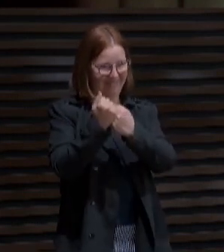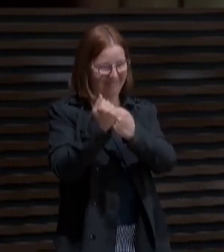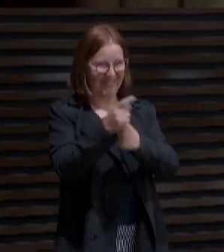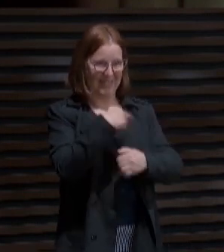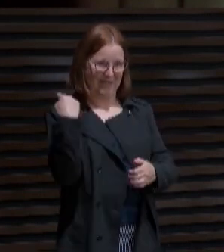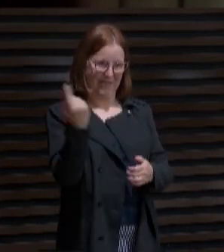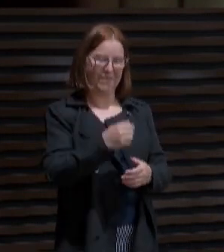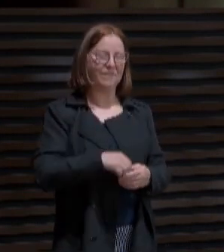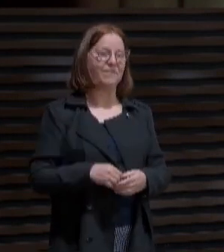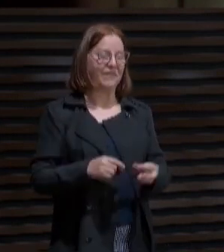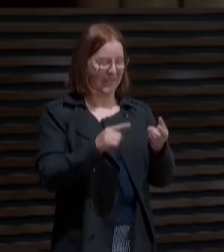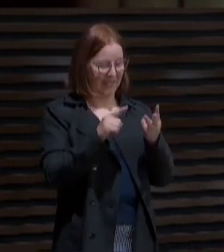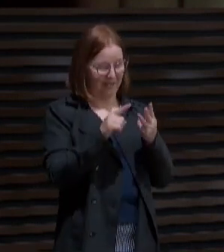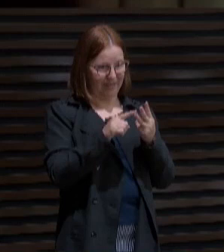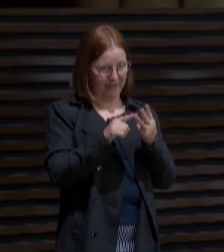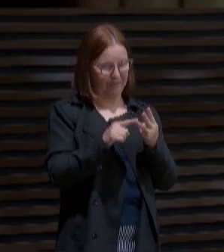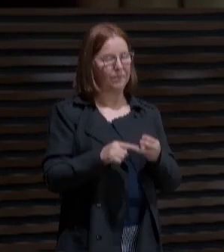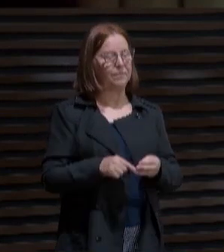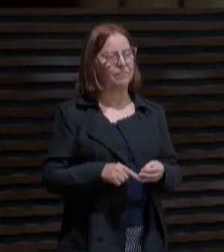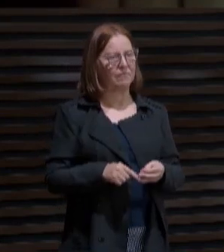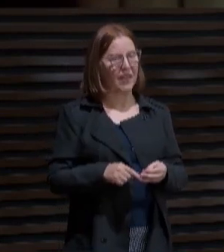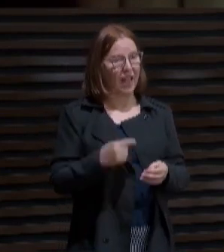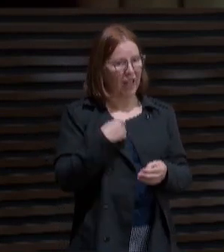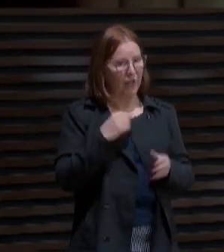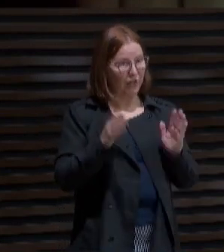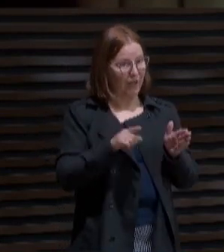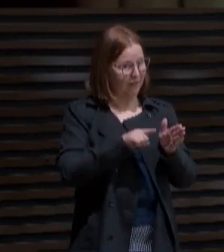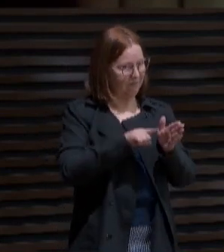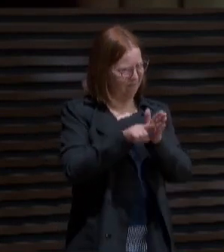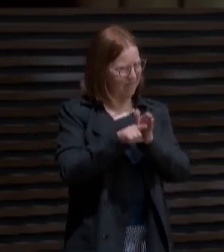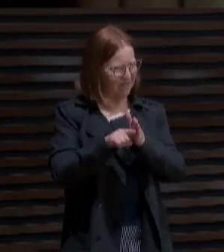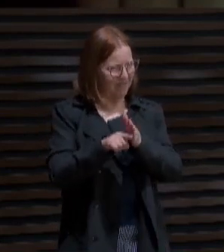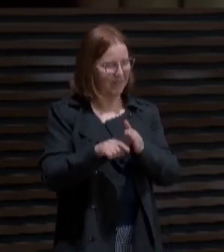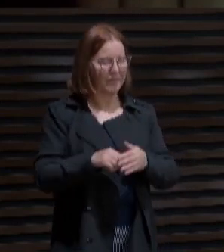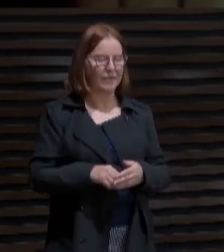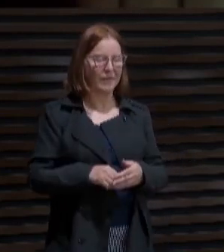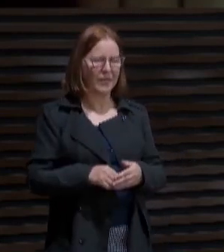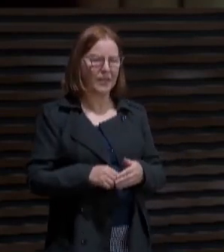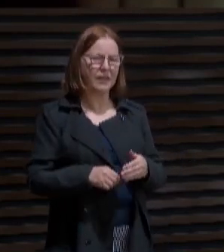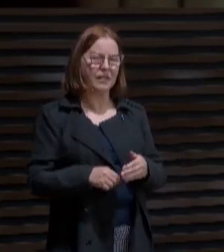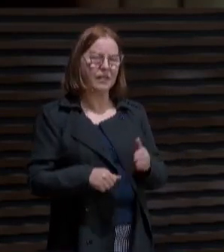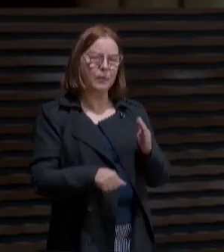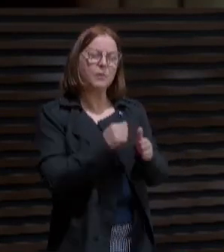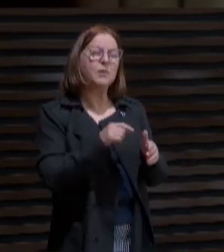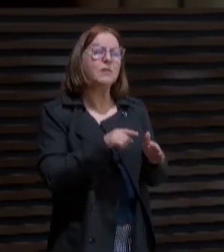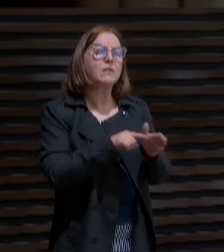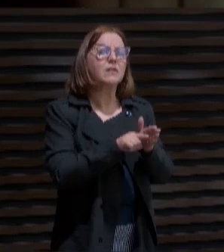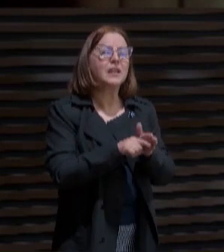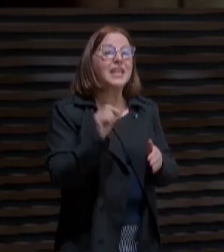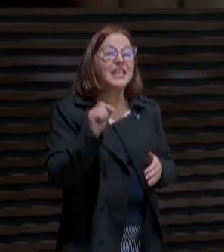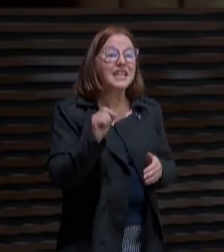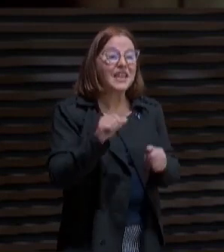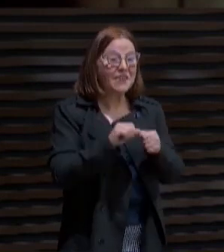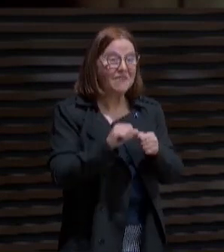Terceiro, então eu fiz algumas perguntas aqui. Primeira pergunta: quem faz a reconciliação? O autor